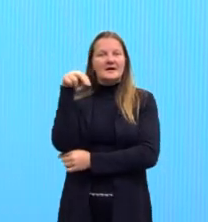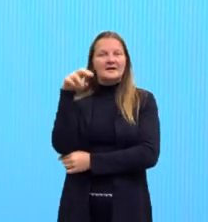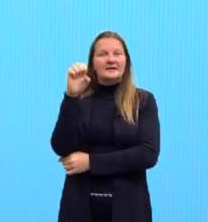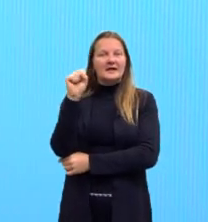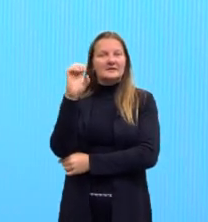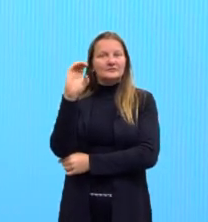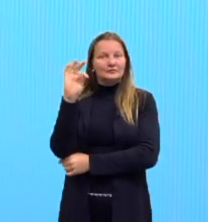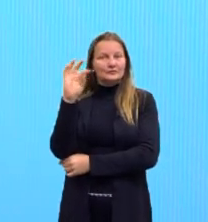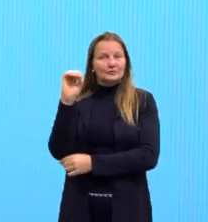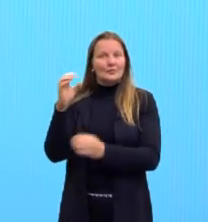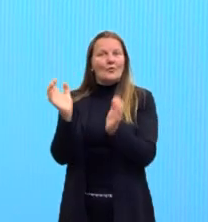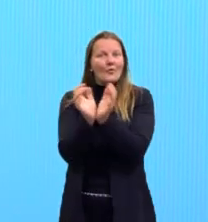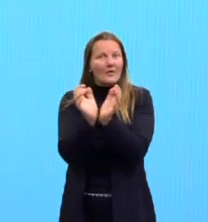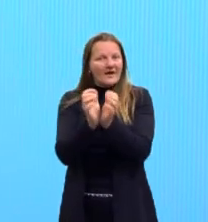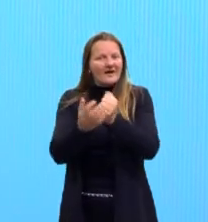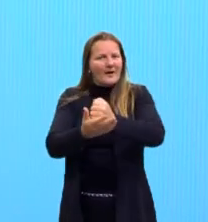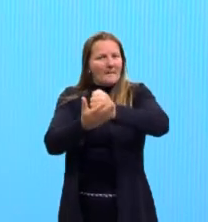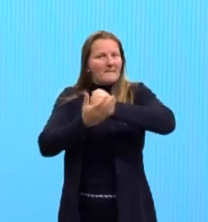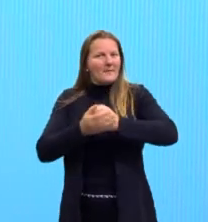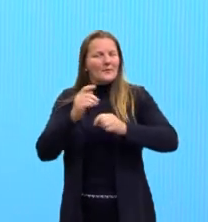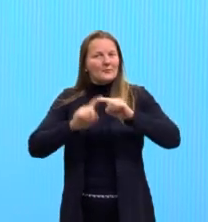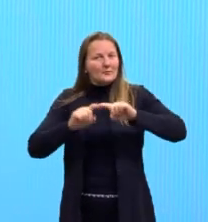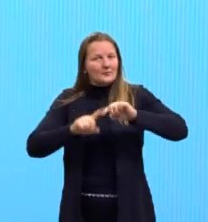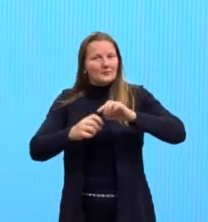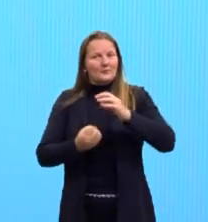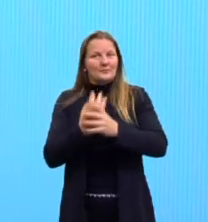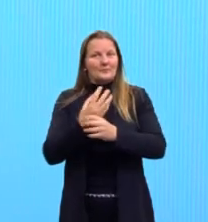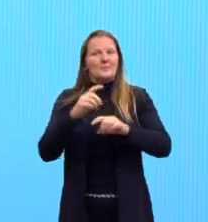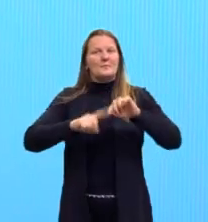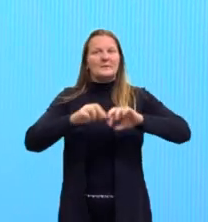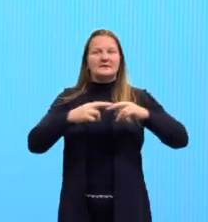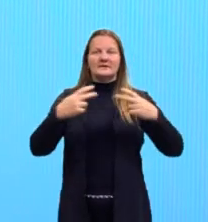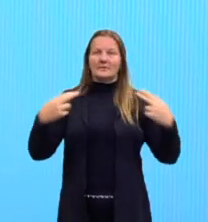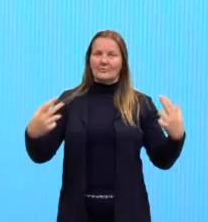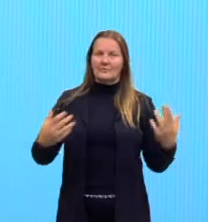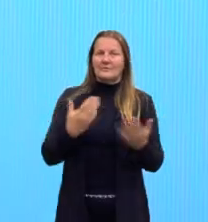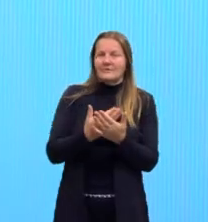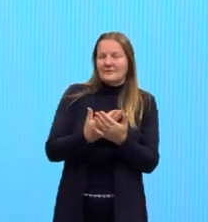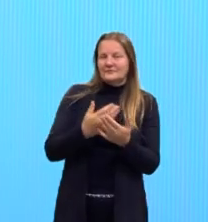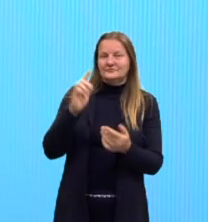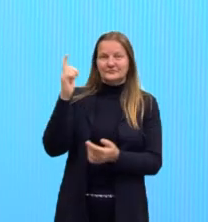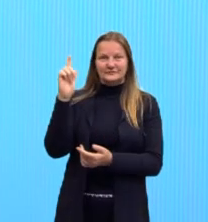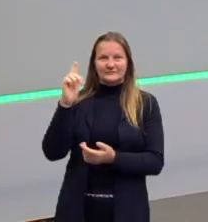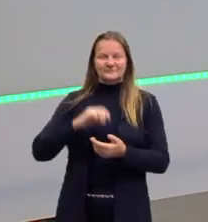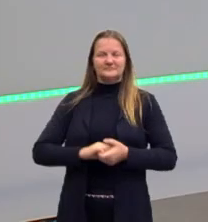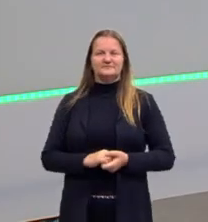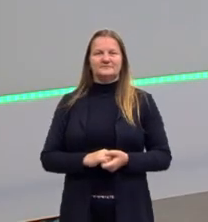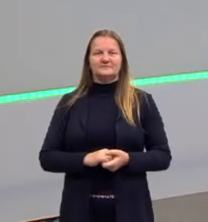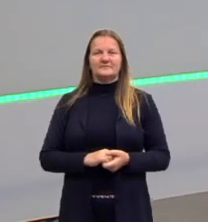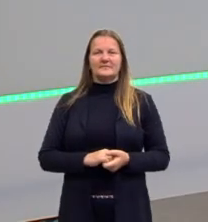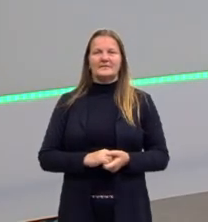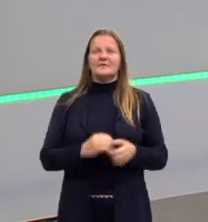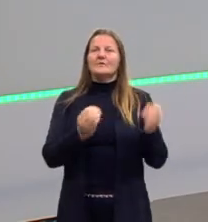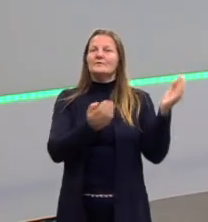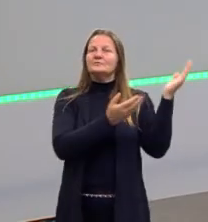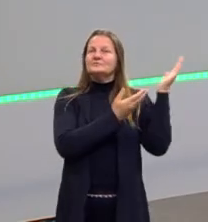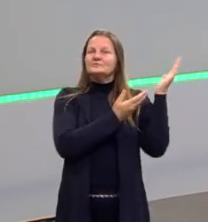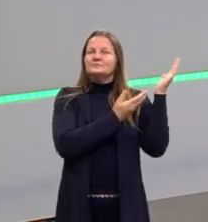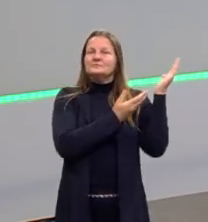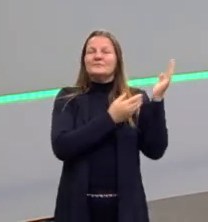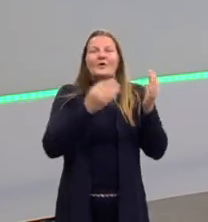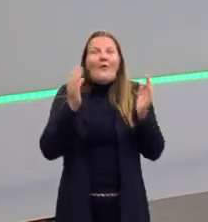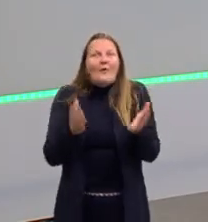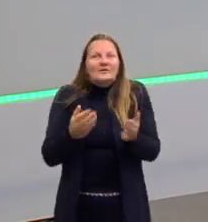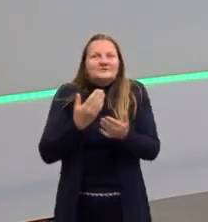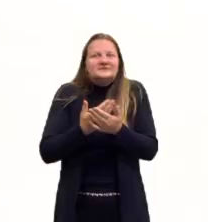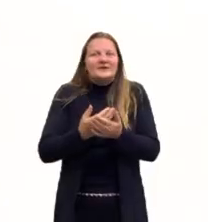colega né que me ajuda muito aí é produzir o nosso material aí para as nossas aulas tá a gurizada e olha lá o Chegamos